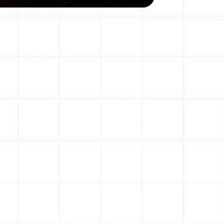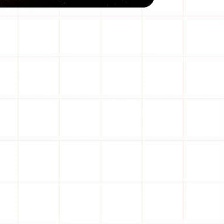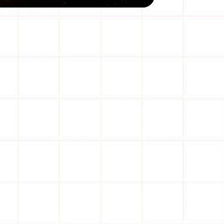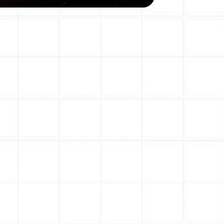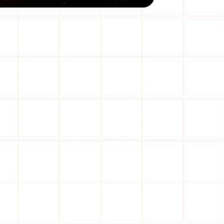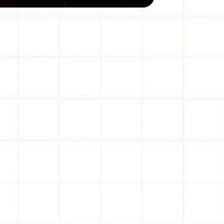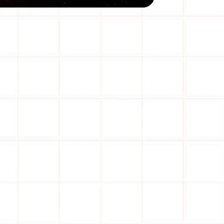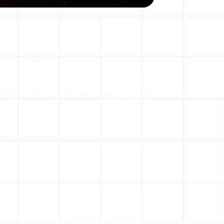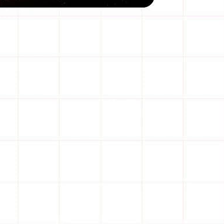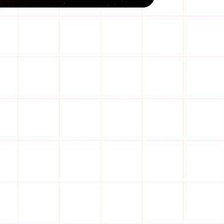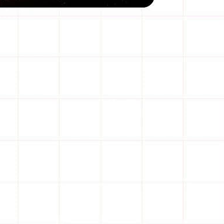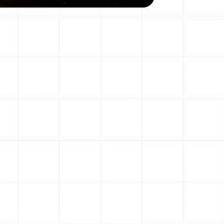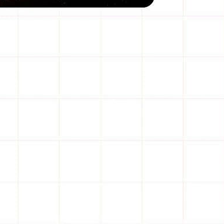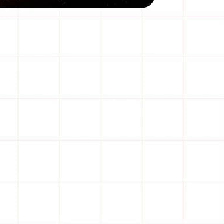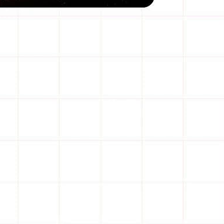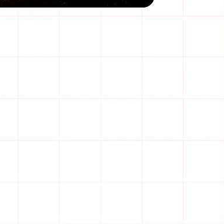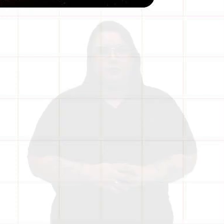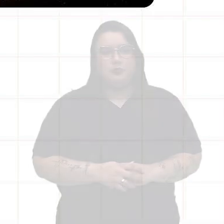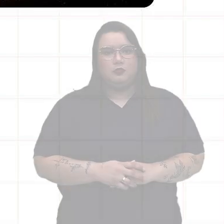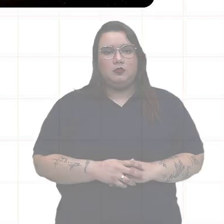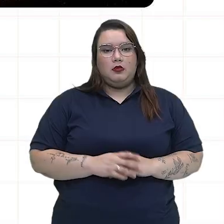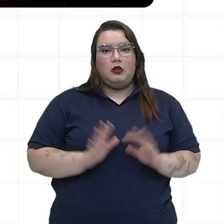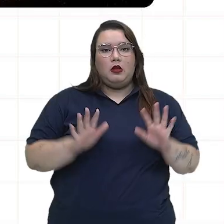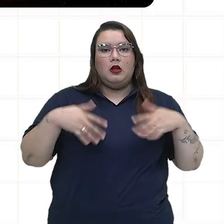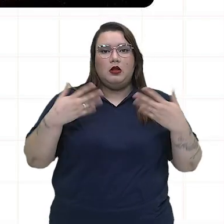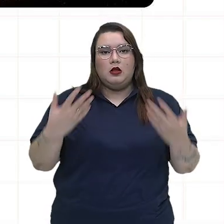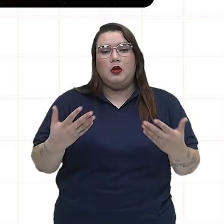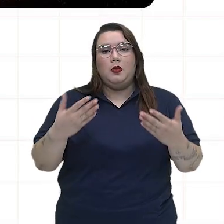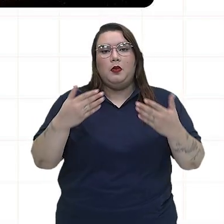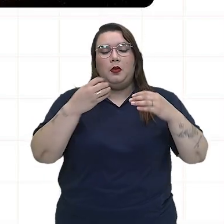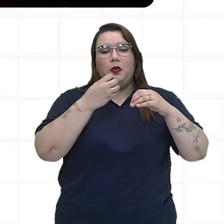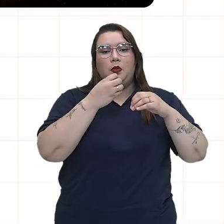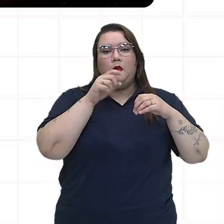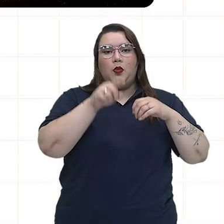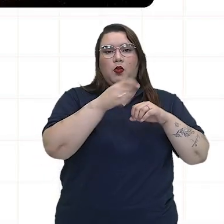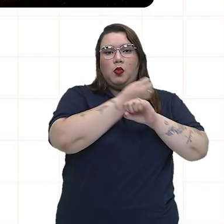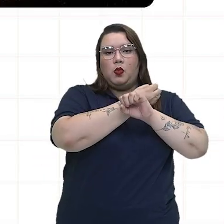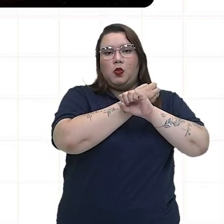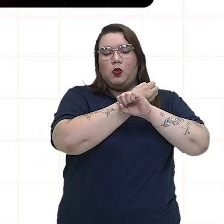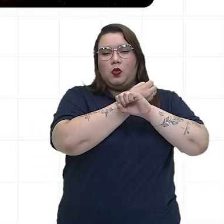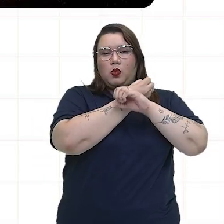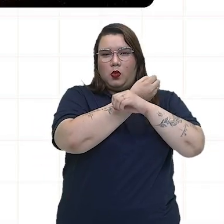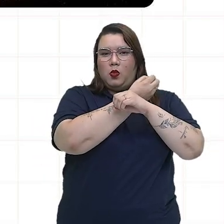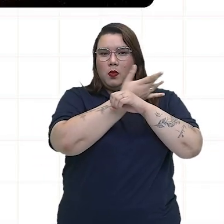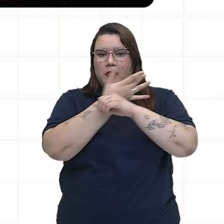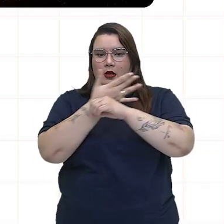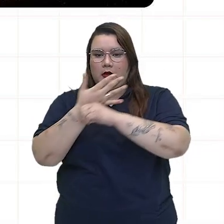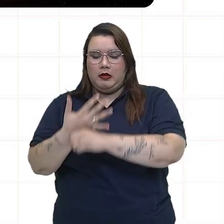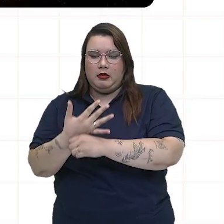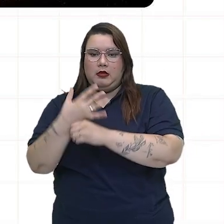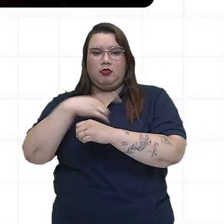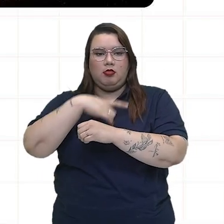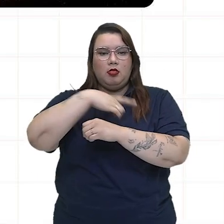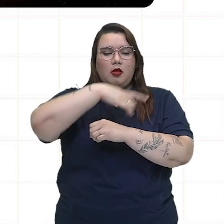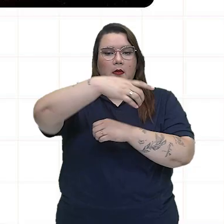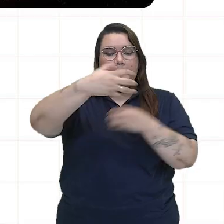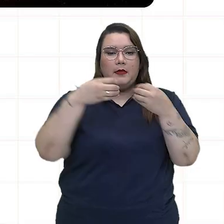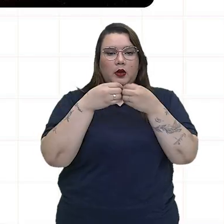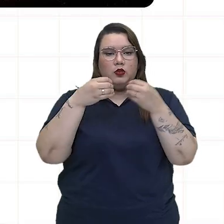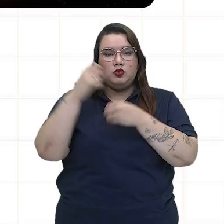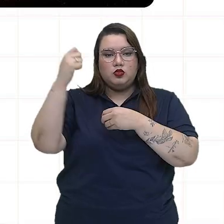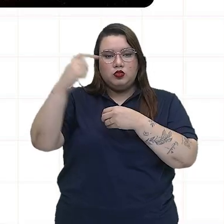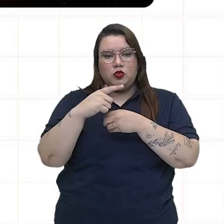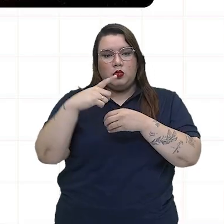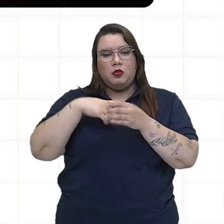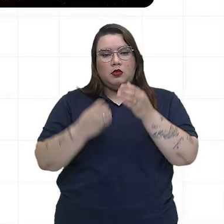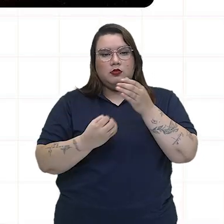ele se aquece e ele forma ali essa cauda luminosa, essa cauda brilhante. O